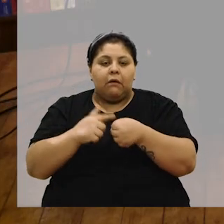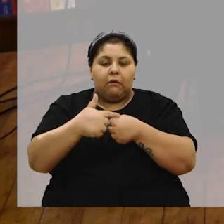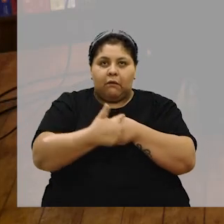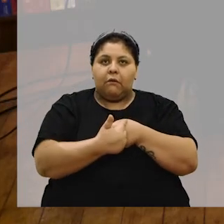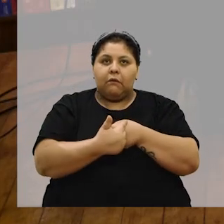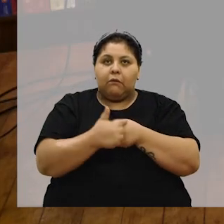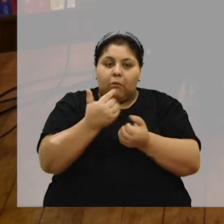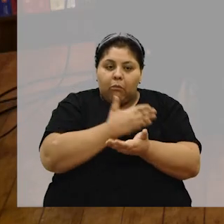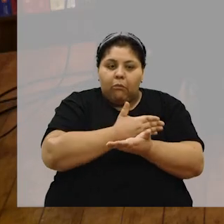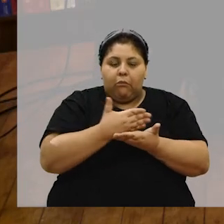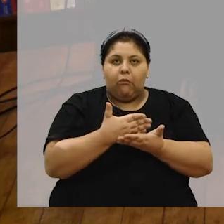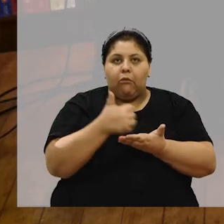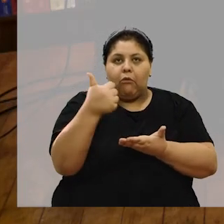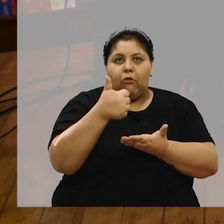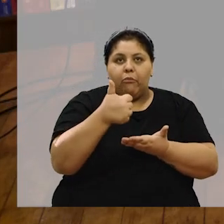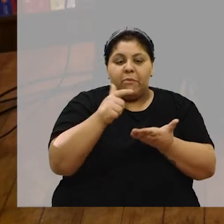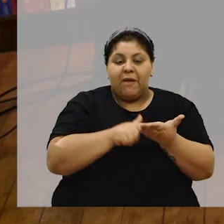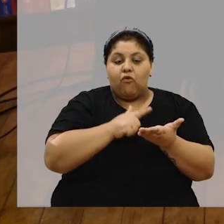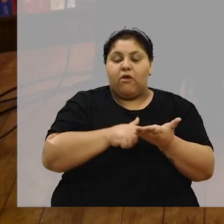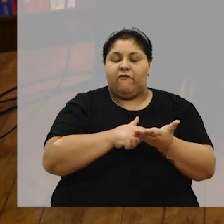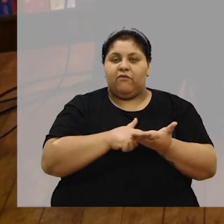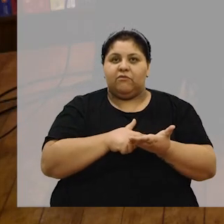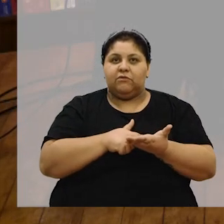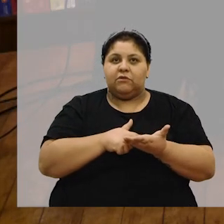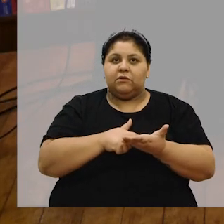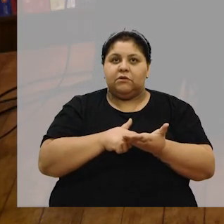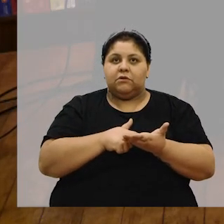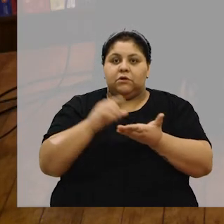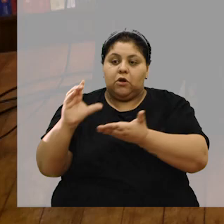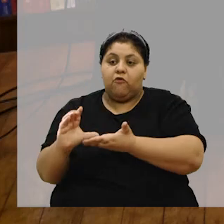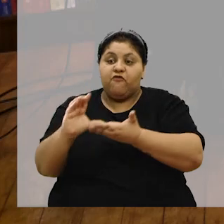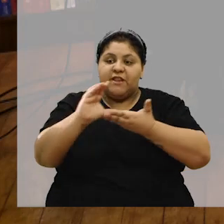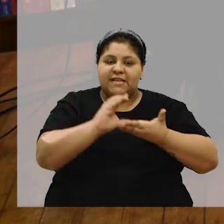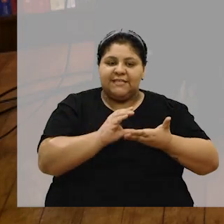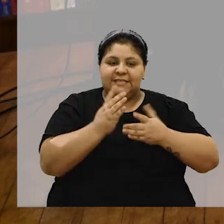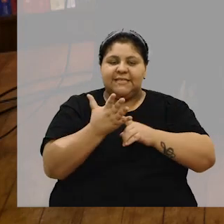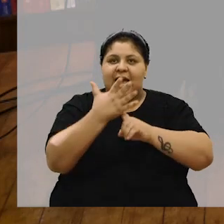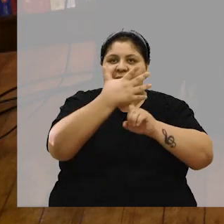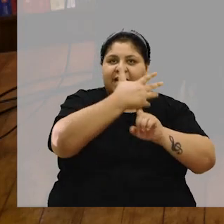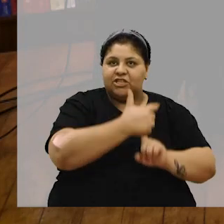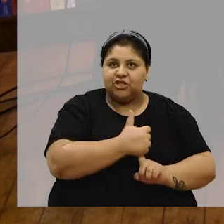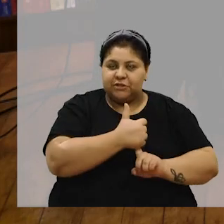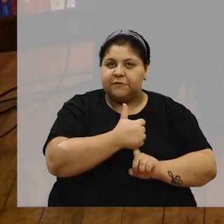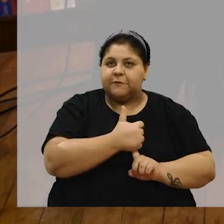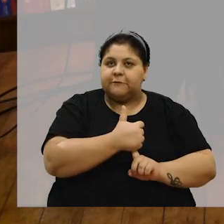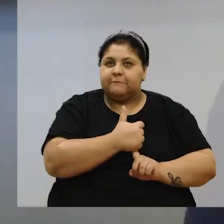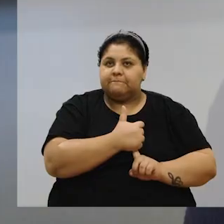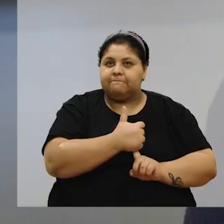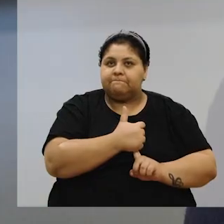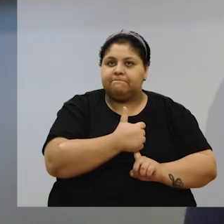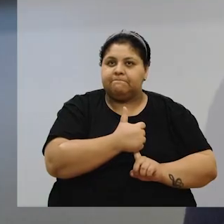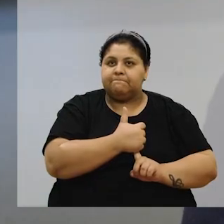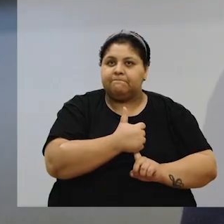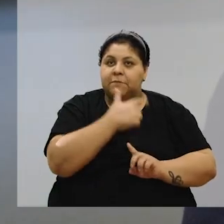nossa cidade, porque ela vem dali, né? O primeiro livro dela veio com o Financiarte, então